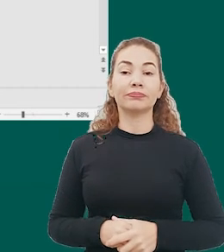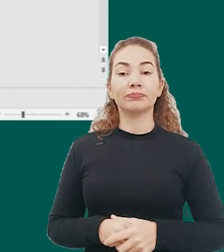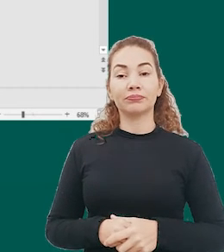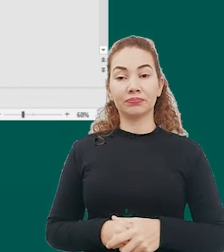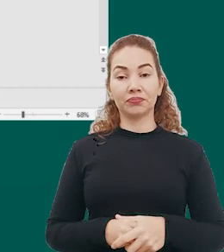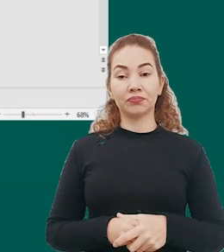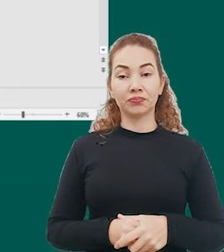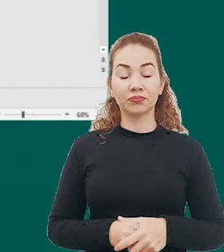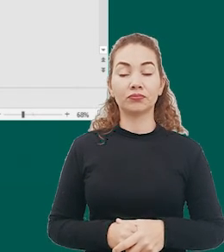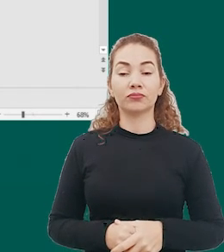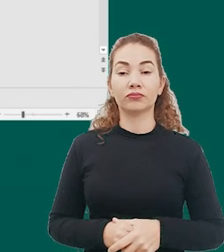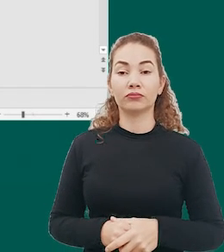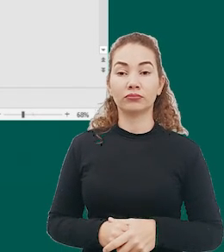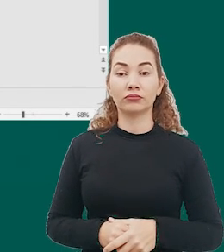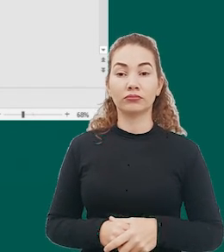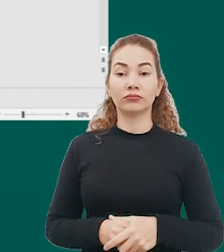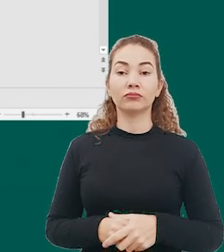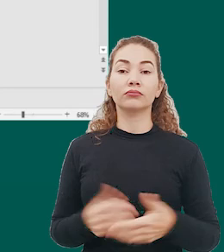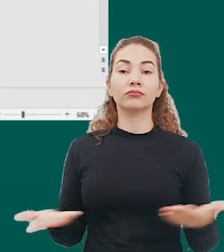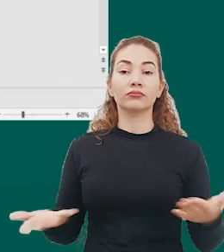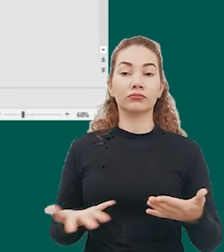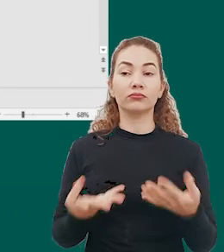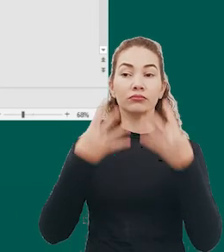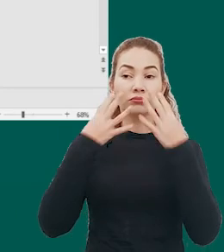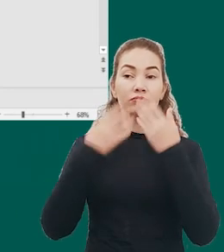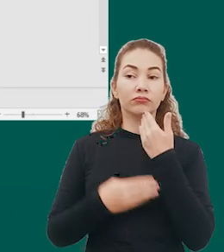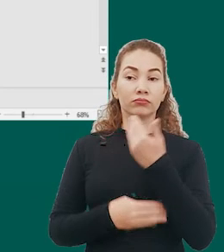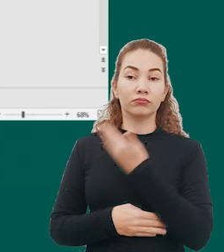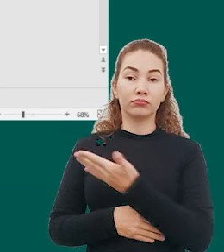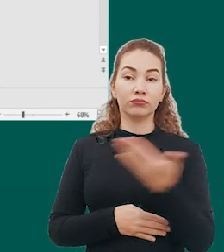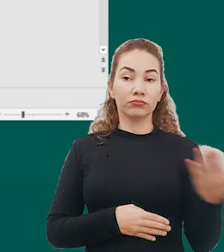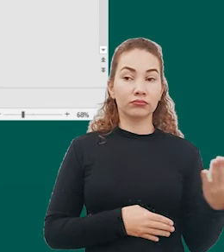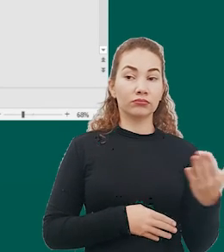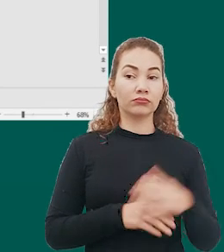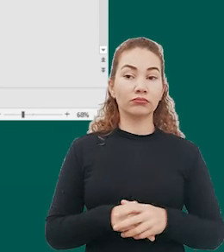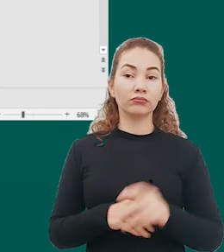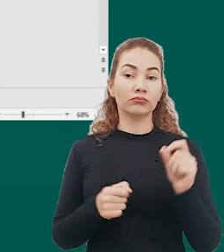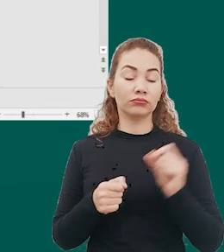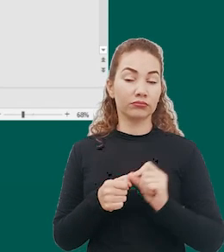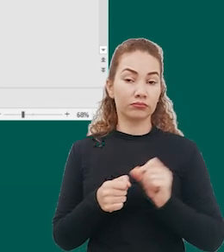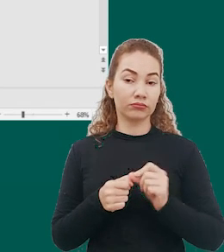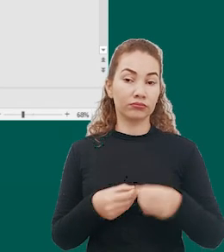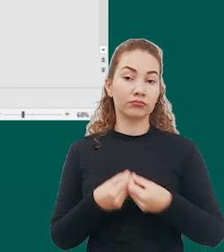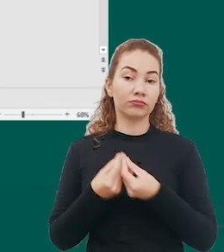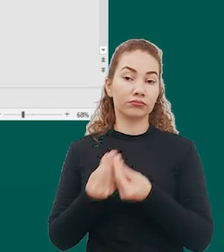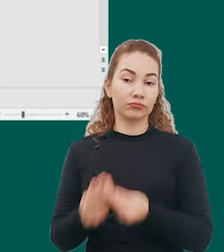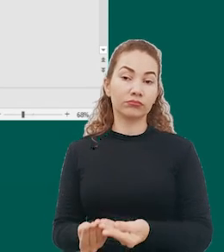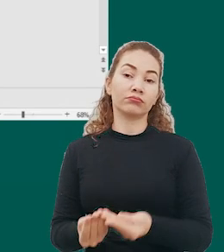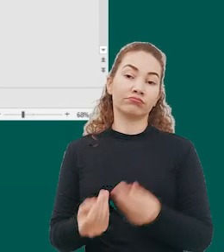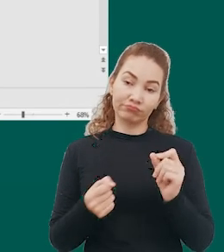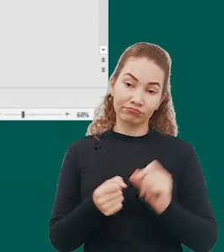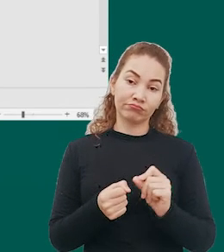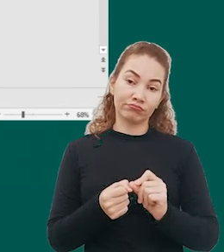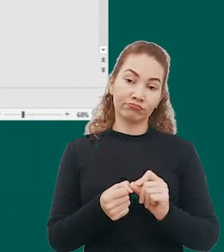Tá? E, pessoal, aqui eu faço um apelo para vocês, para fazerem essas doações.